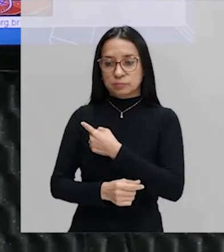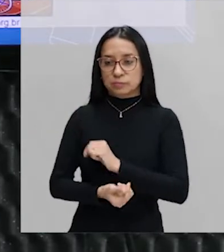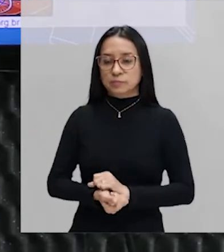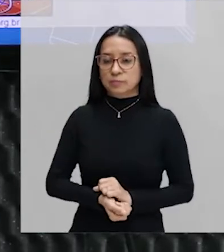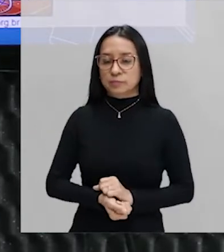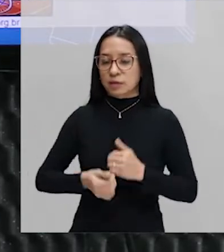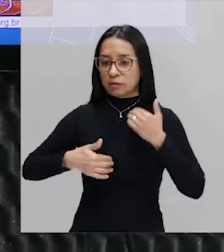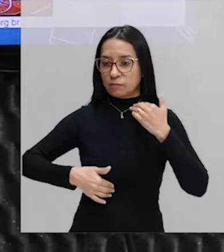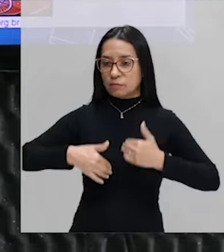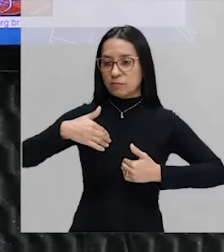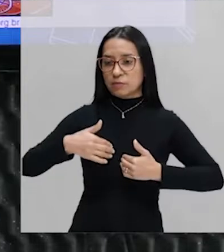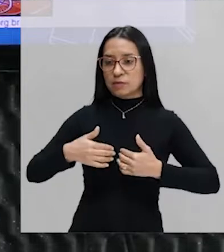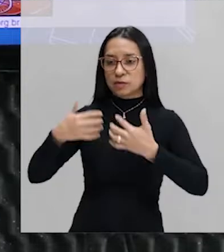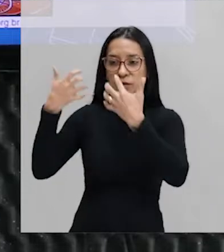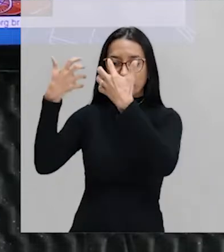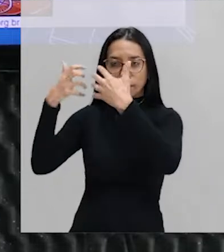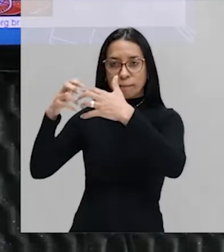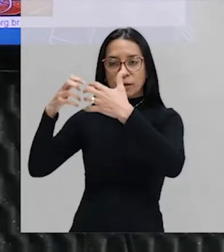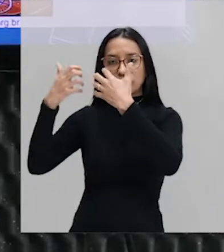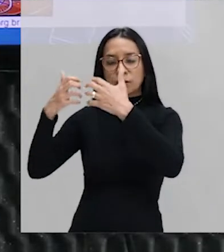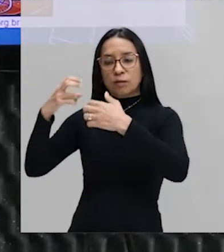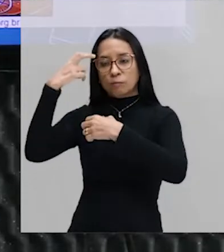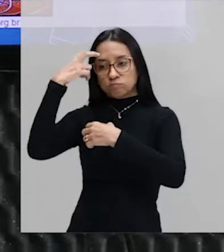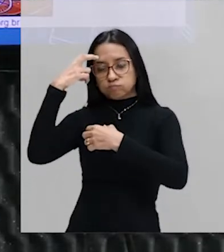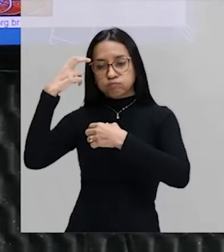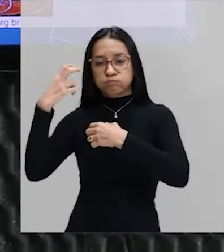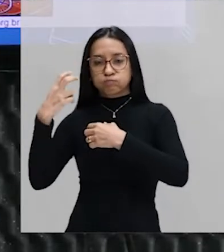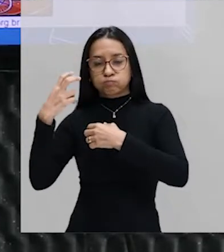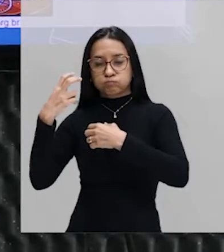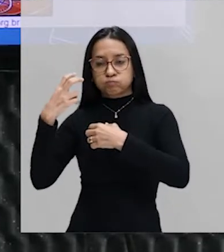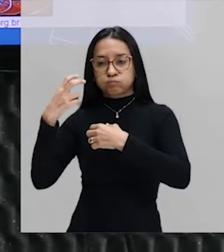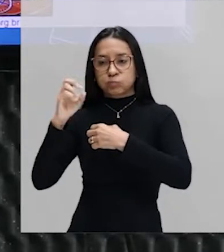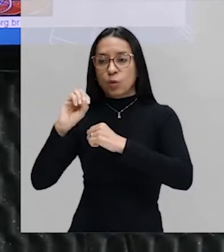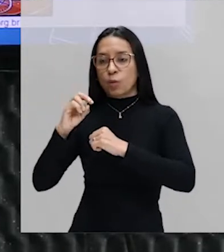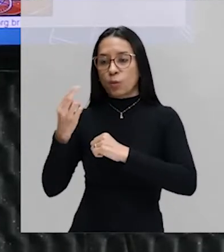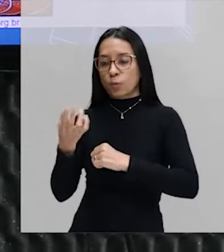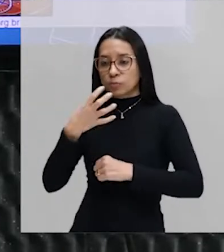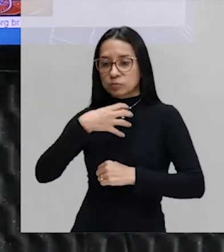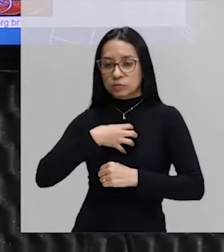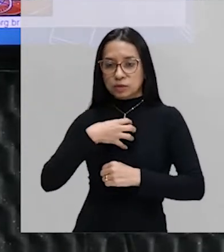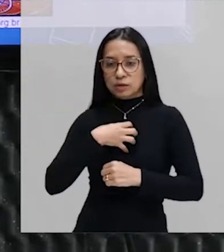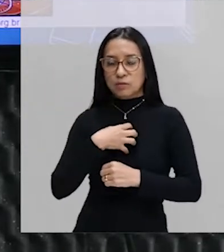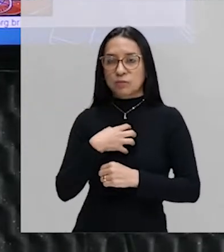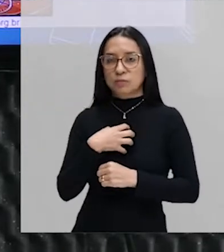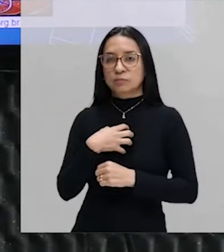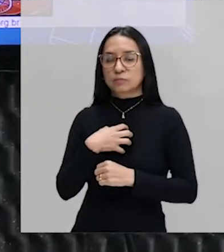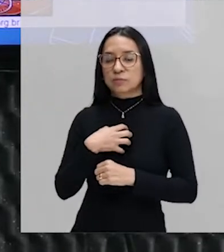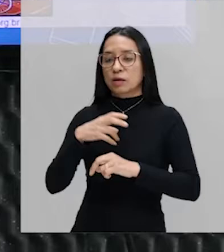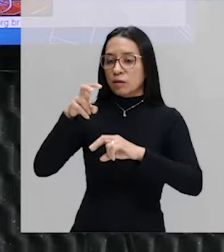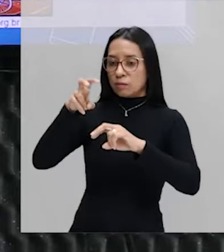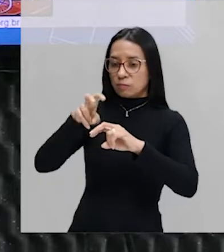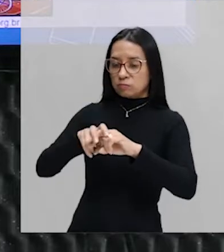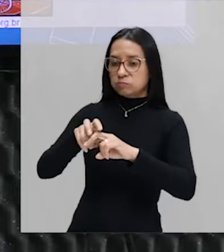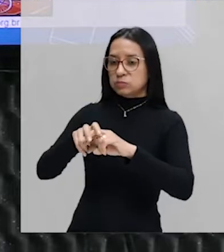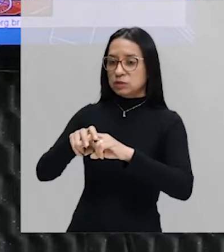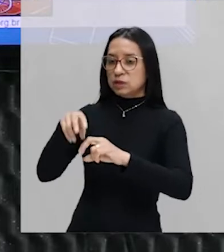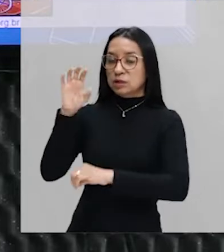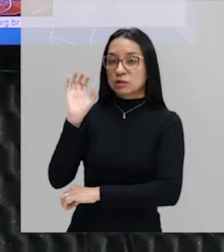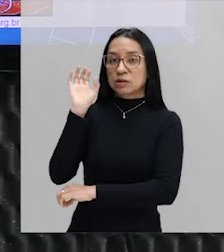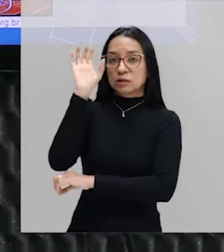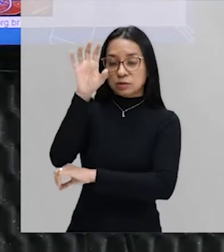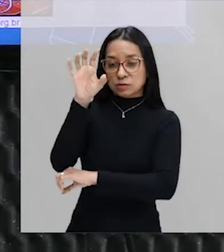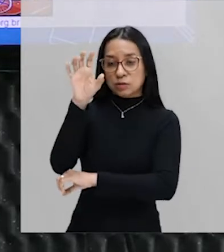física, mental, intelectual ou sensorial. O basquete em cadeira de rodas, eu já falei para vocês, é